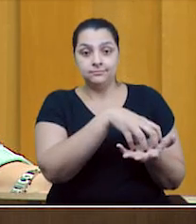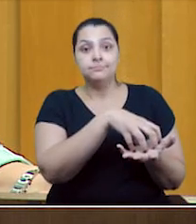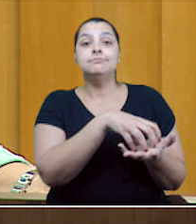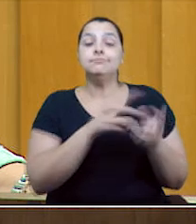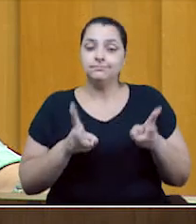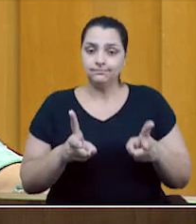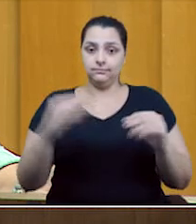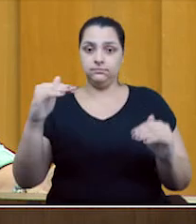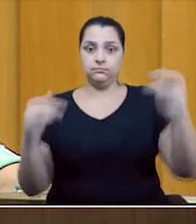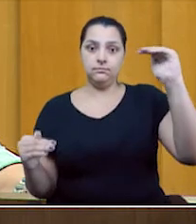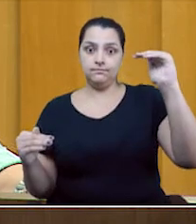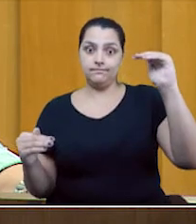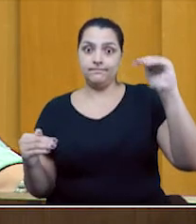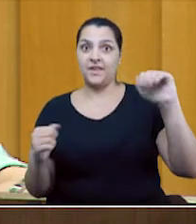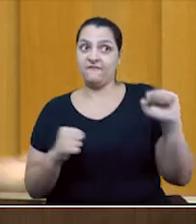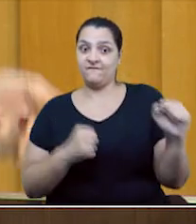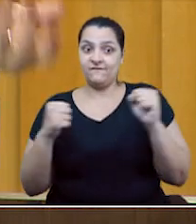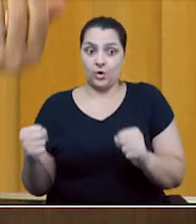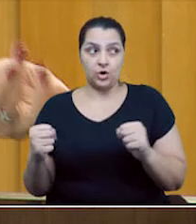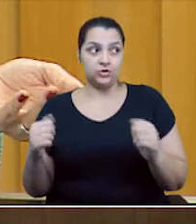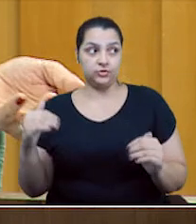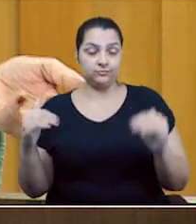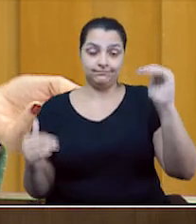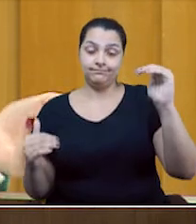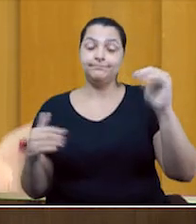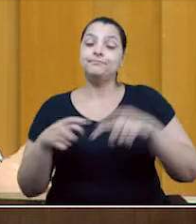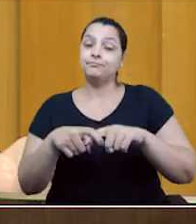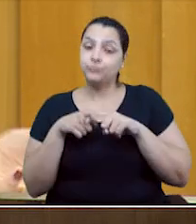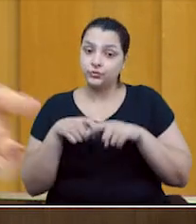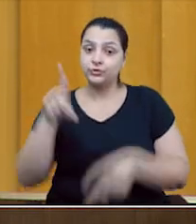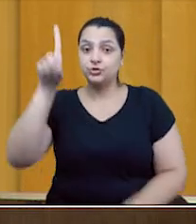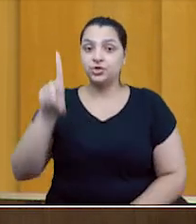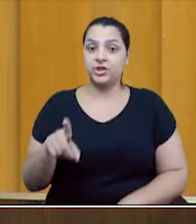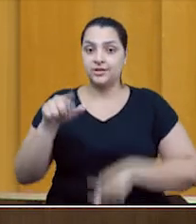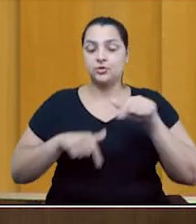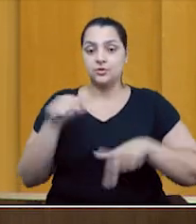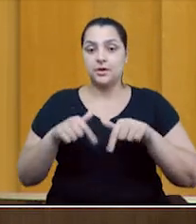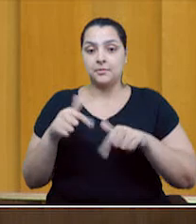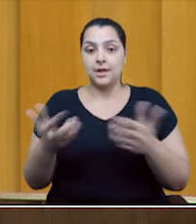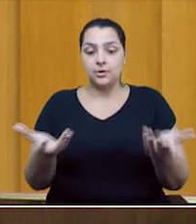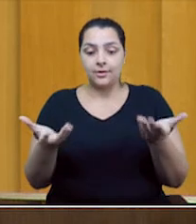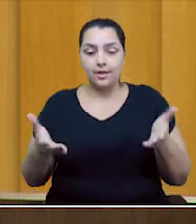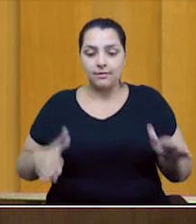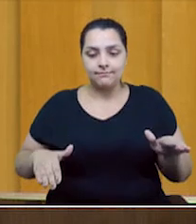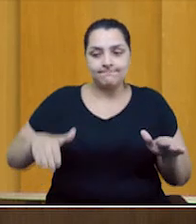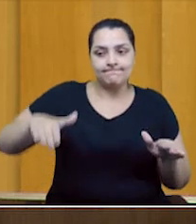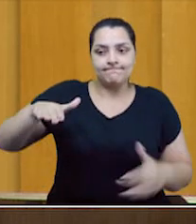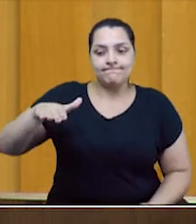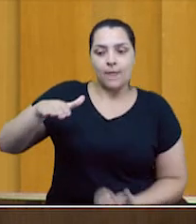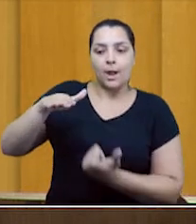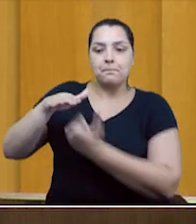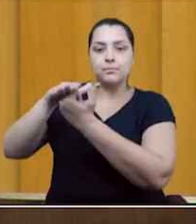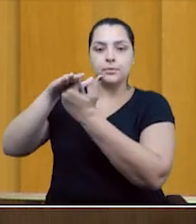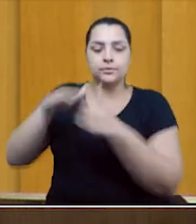mais forte, é onde tem a força. Por isso vem o direito do trabalho, para alavancar e acarretar essa igualdade de